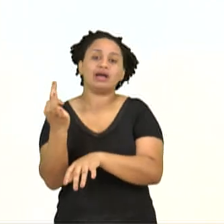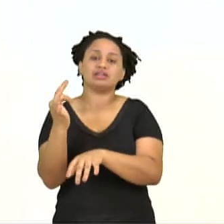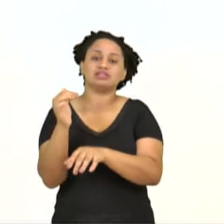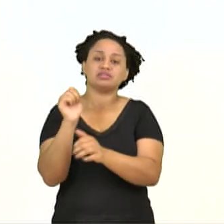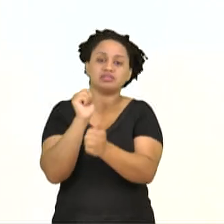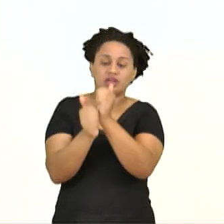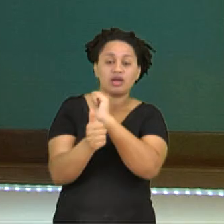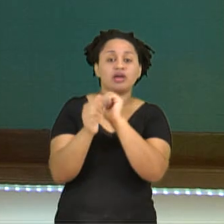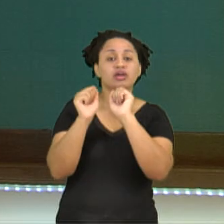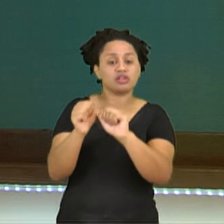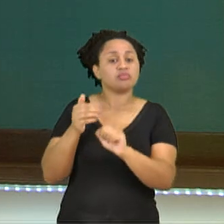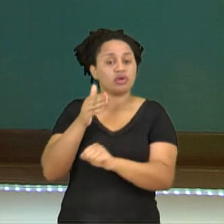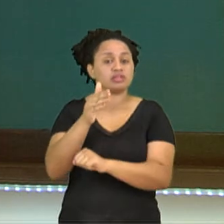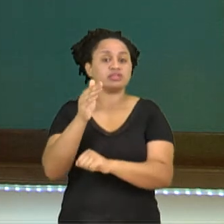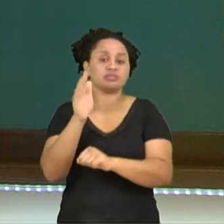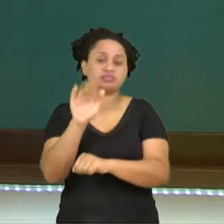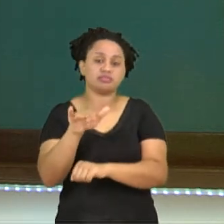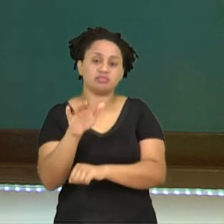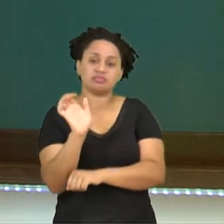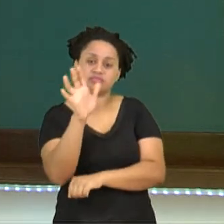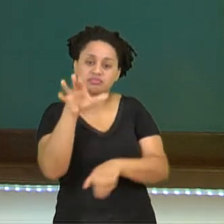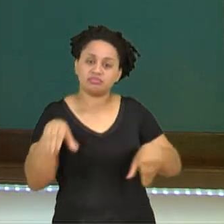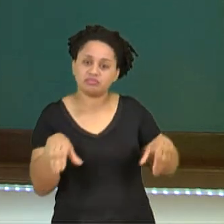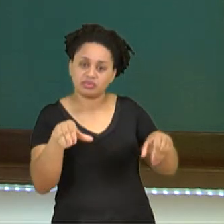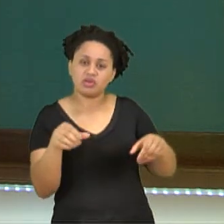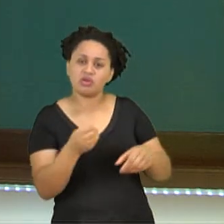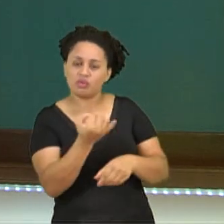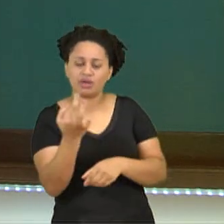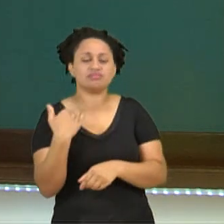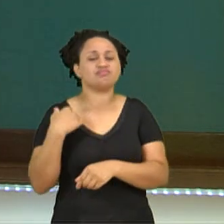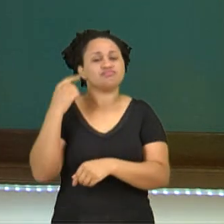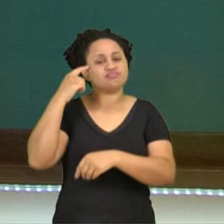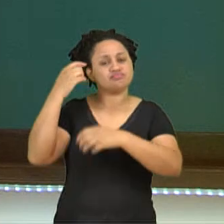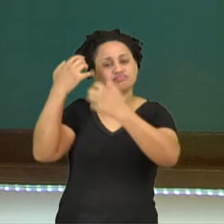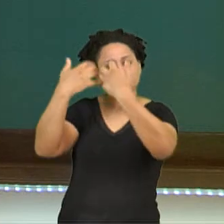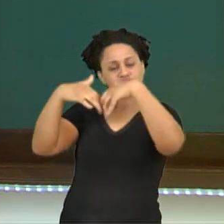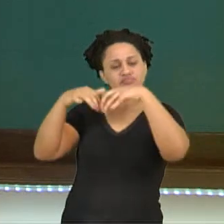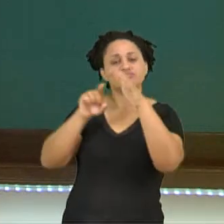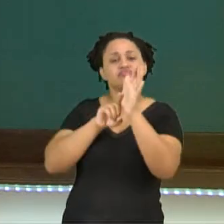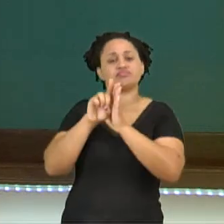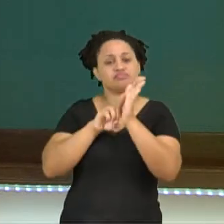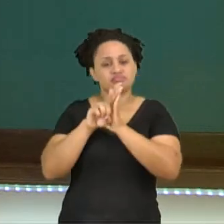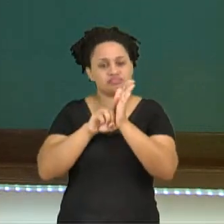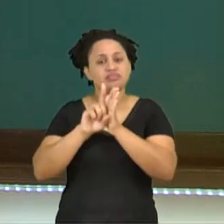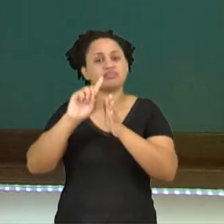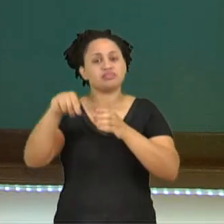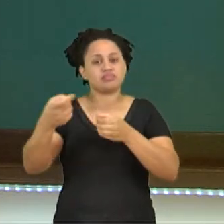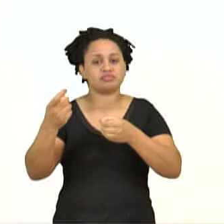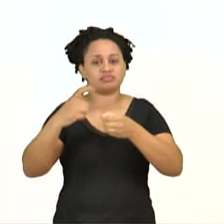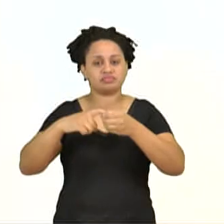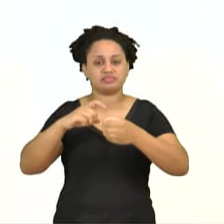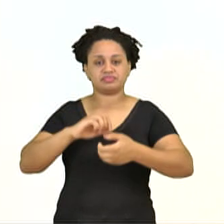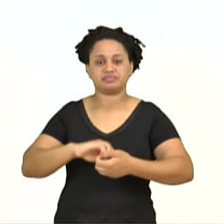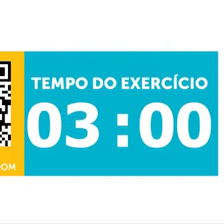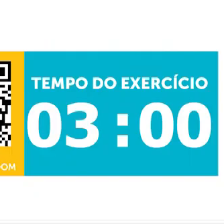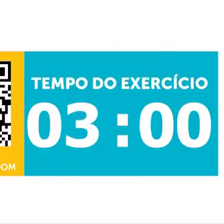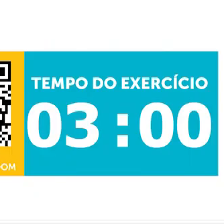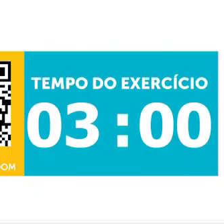participam dessa modalidade? Pense um pouquinho, pesquise e voltamos logo.